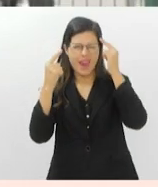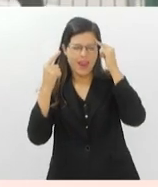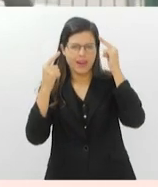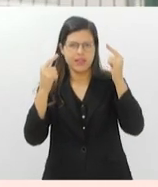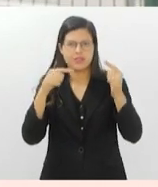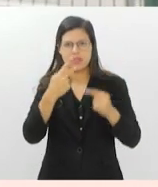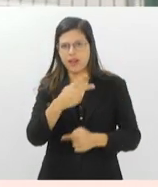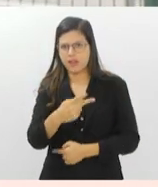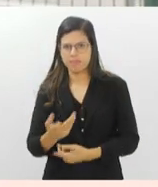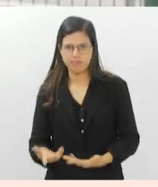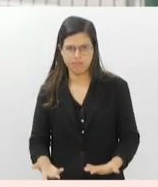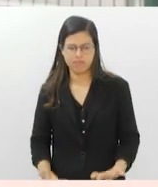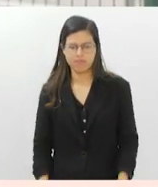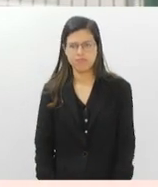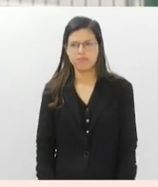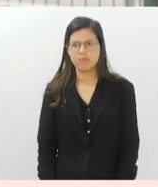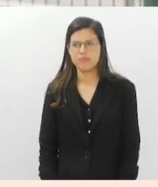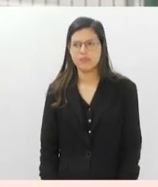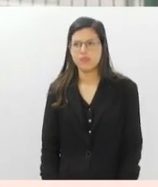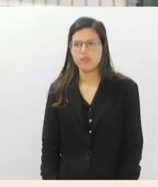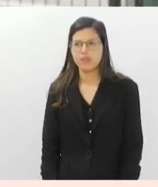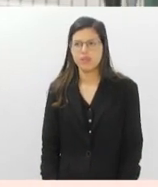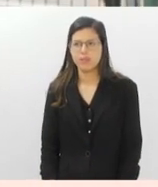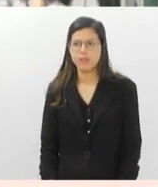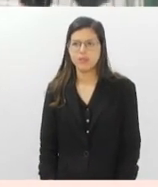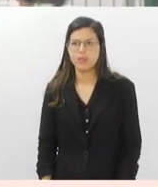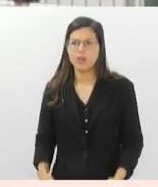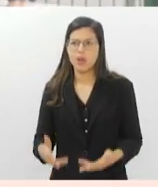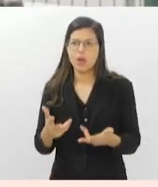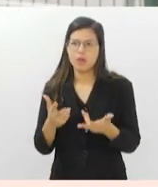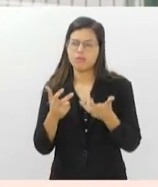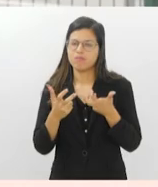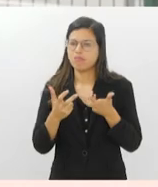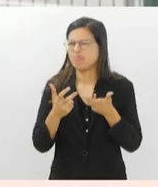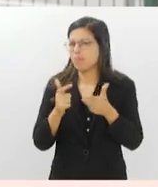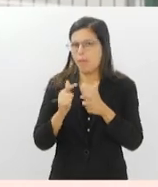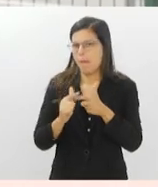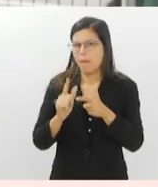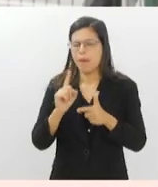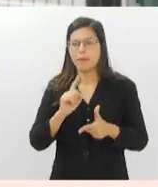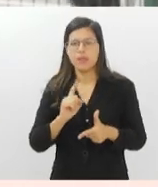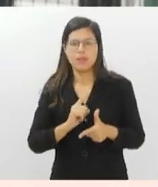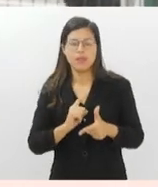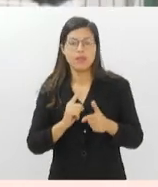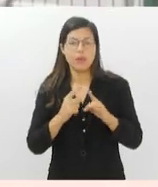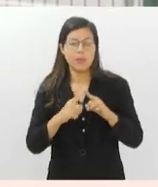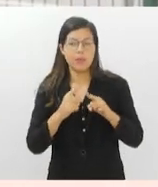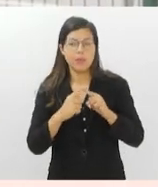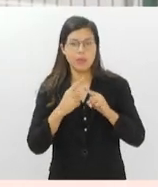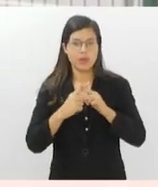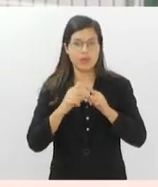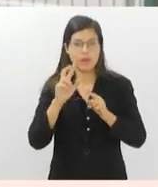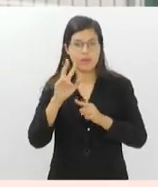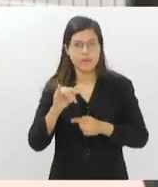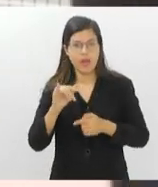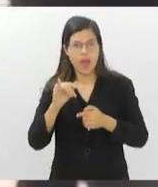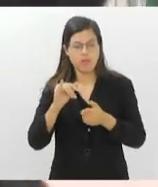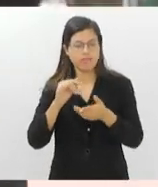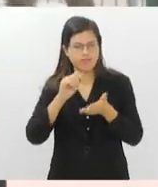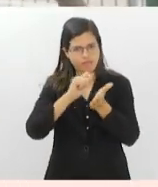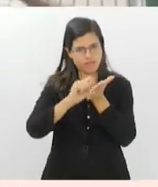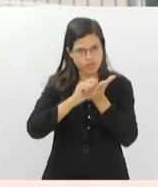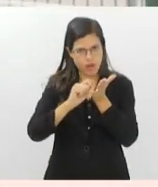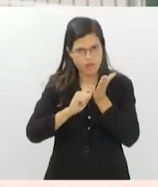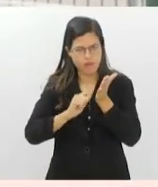dele? Eu não vejo isso exatamente como um dilema, sabe? Porque quando você vai se propõe a escrever a